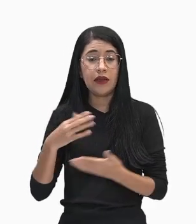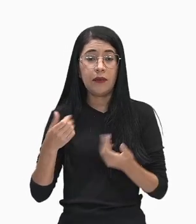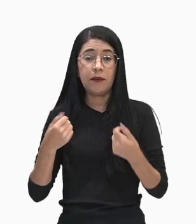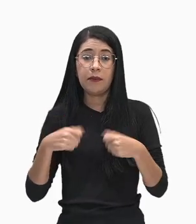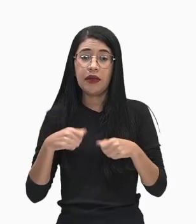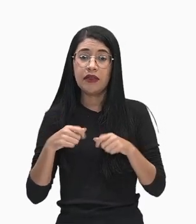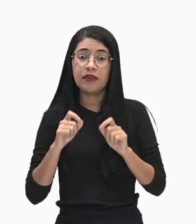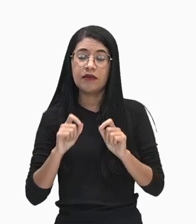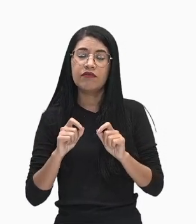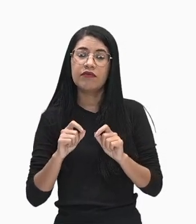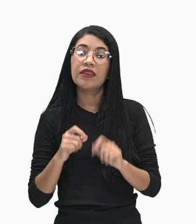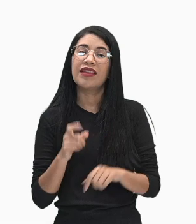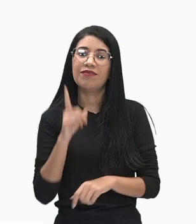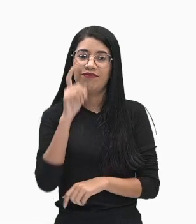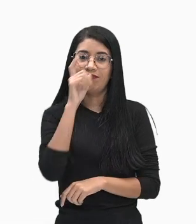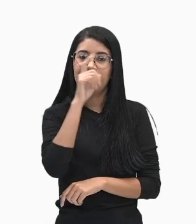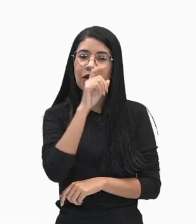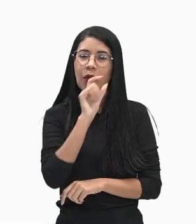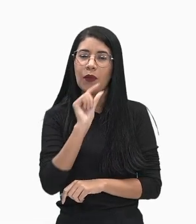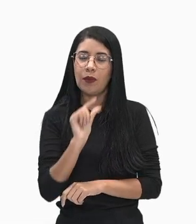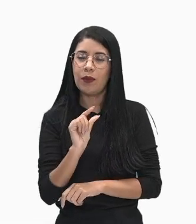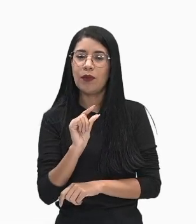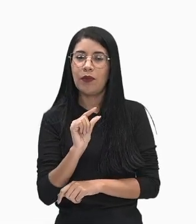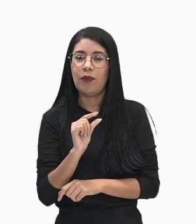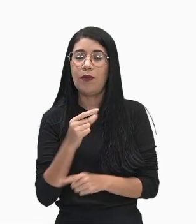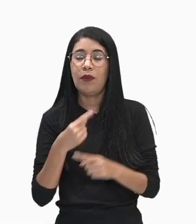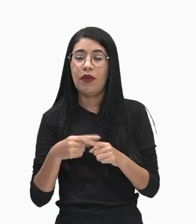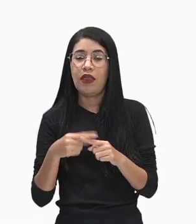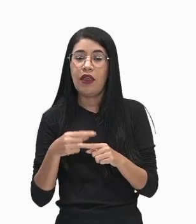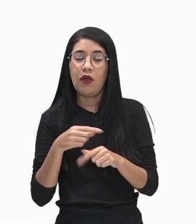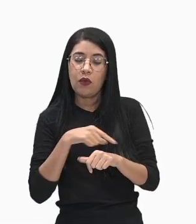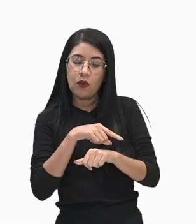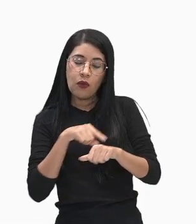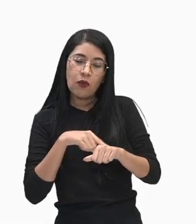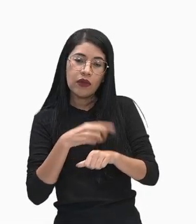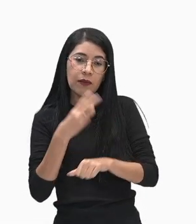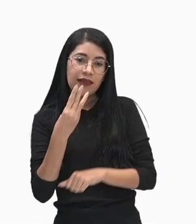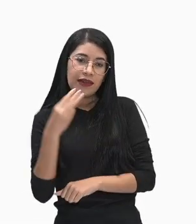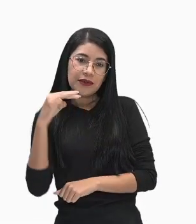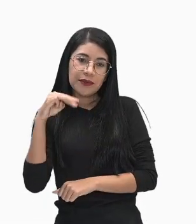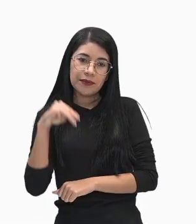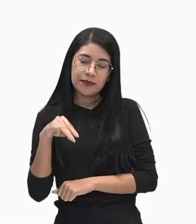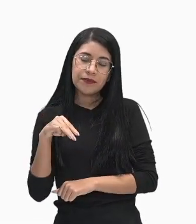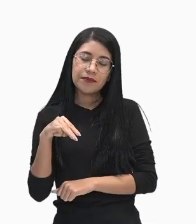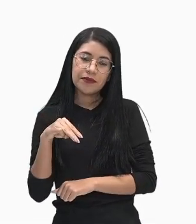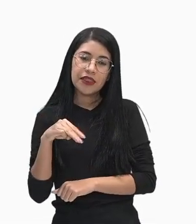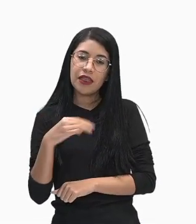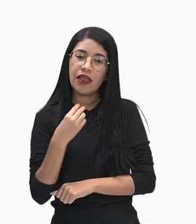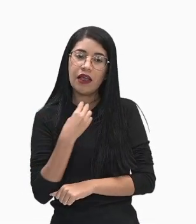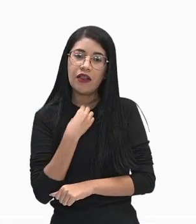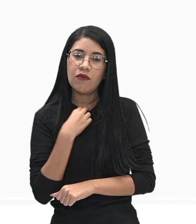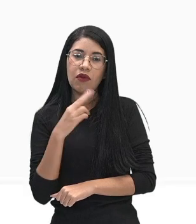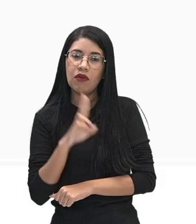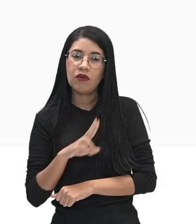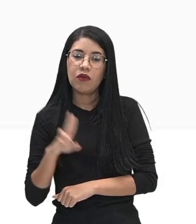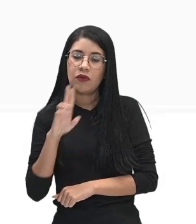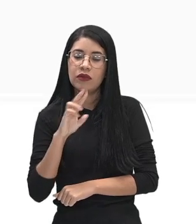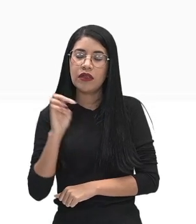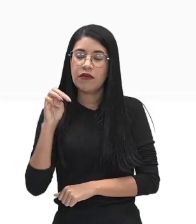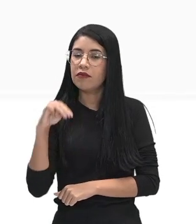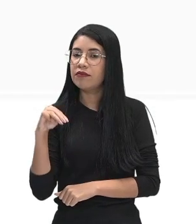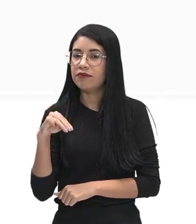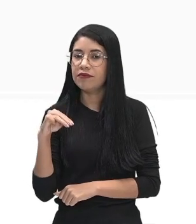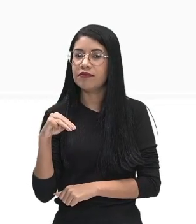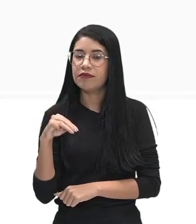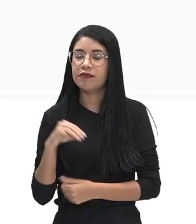mais trabalho, porque ele falou aqui que o tempo é 3 minutos. E eu não posso usar o tempo em minutos,